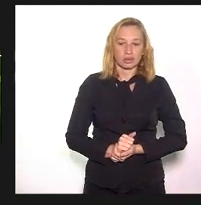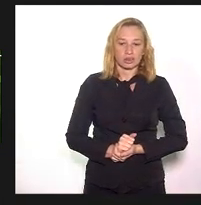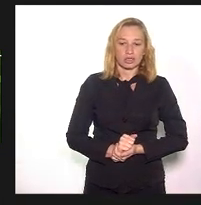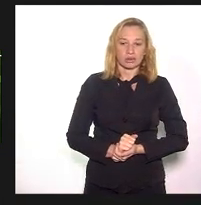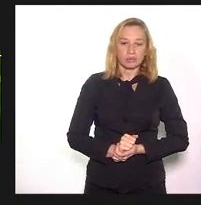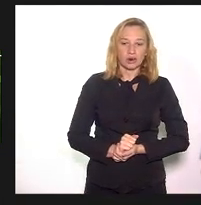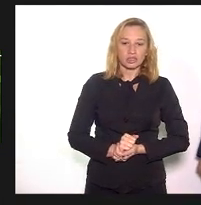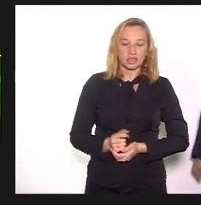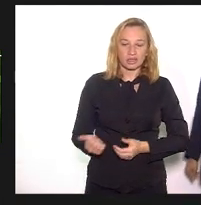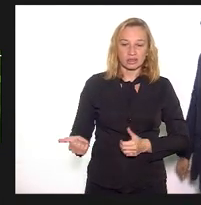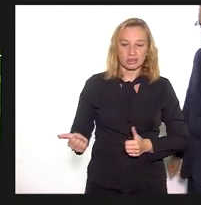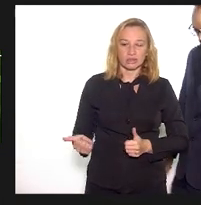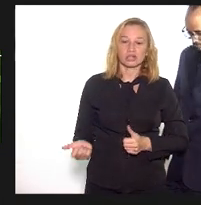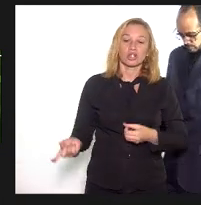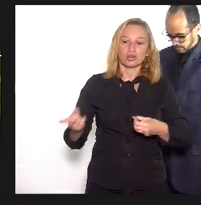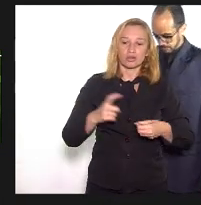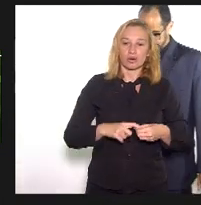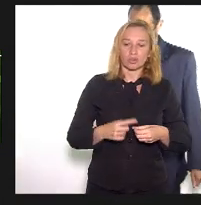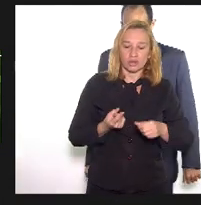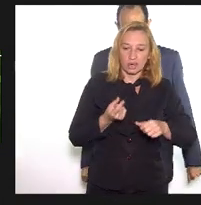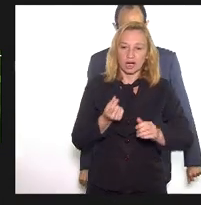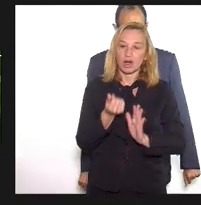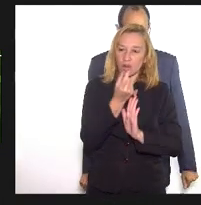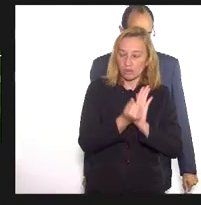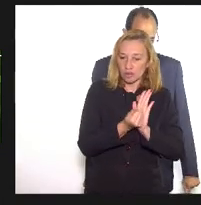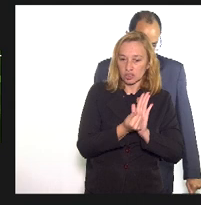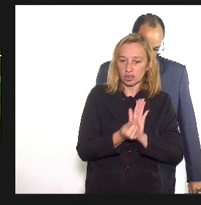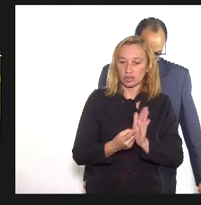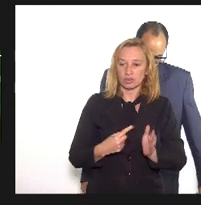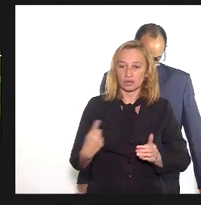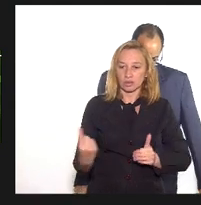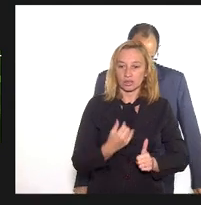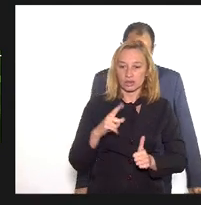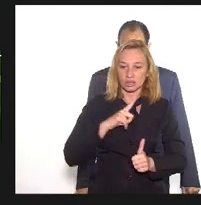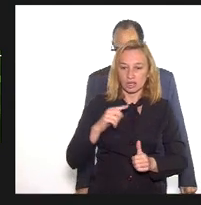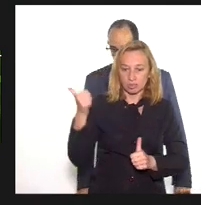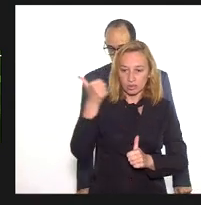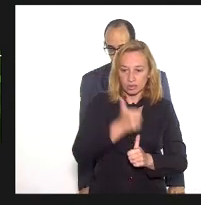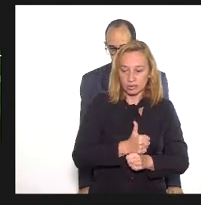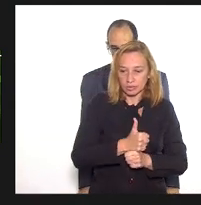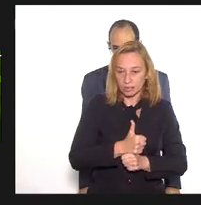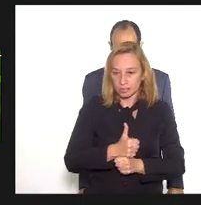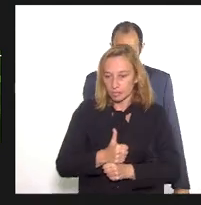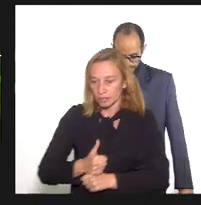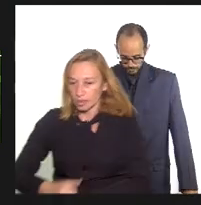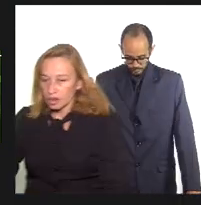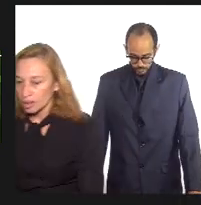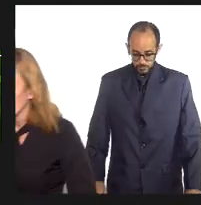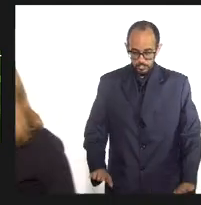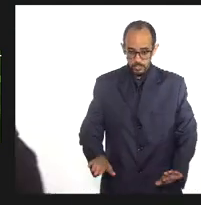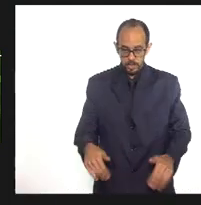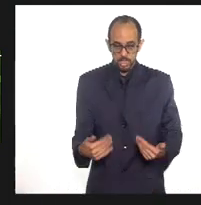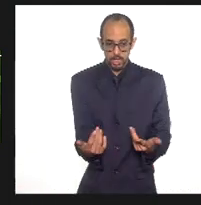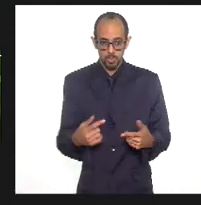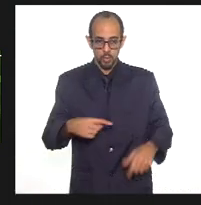gerar retorno ao investidor, nós temos uma produção,